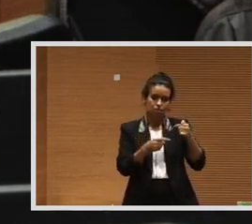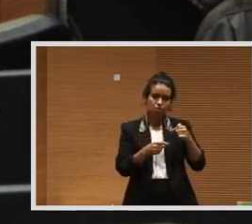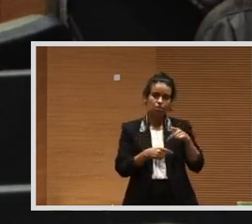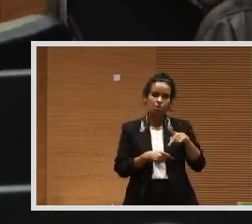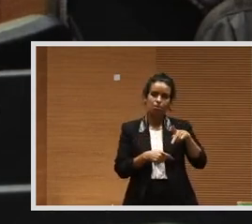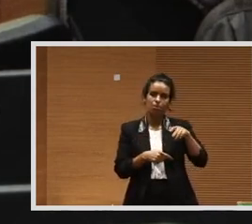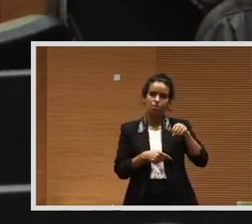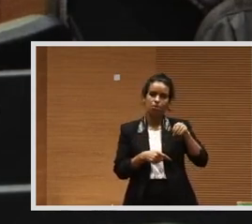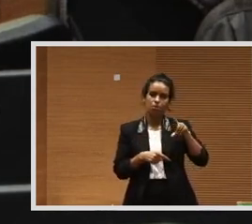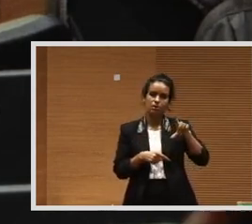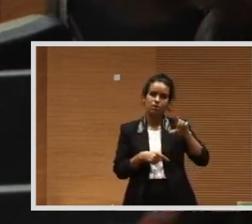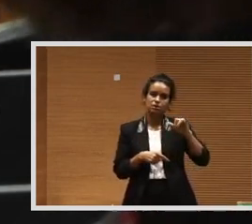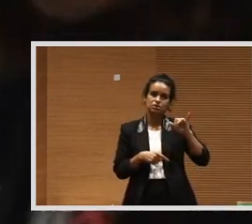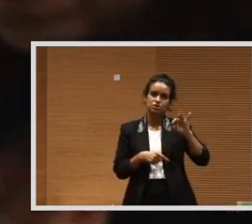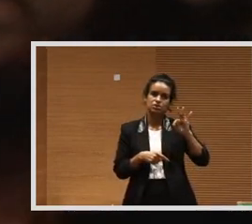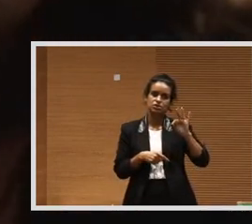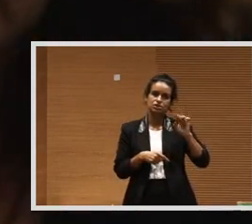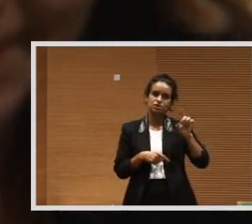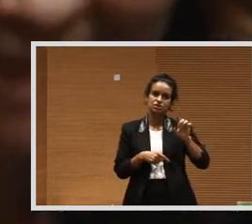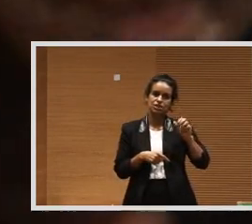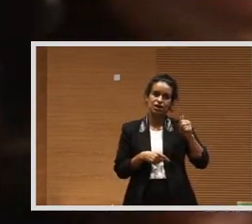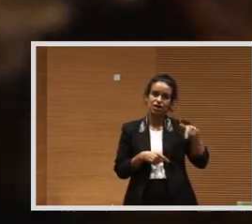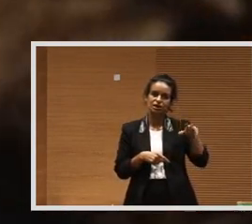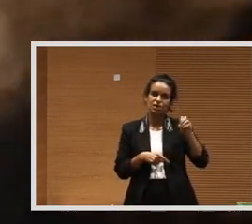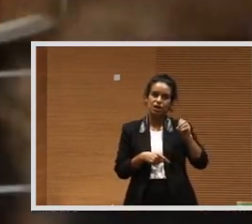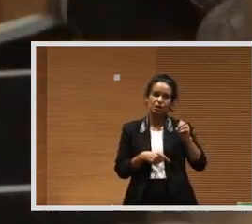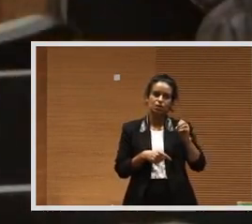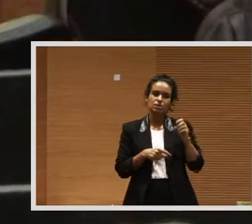tempo, sensibilizar o psiquiatra.